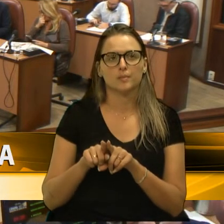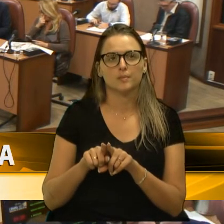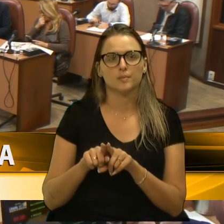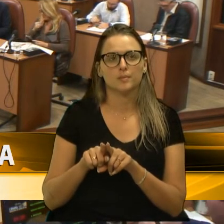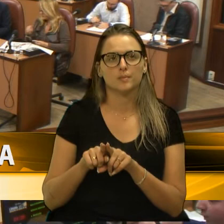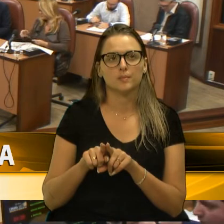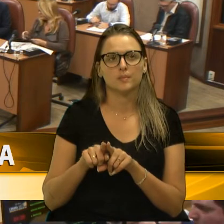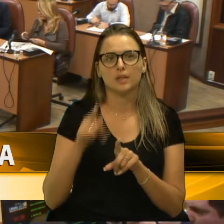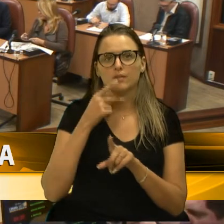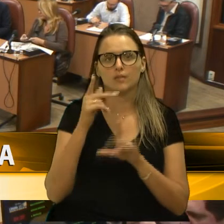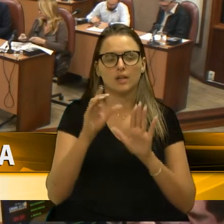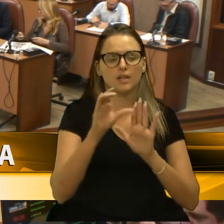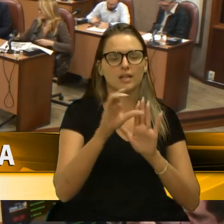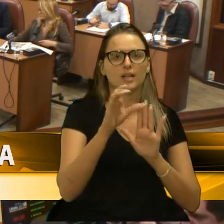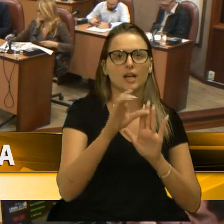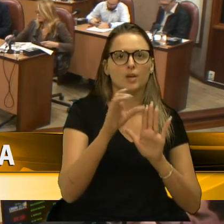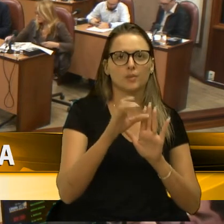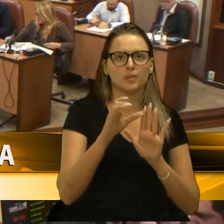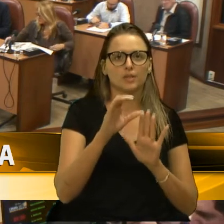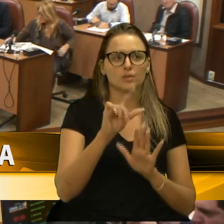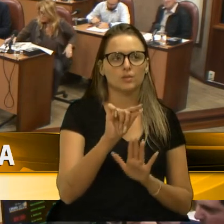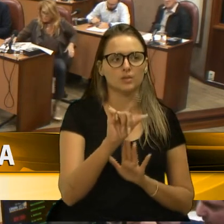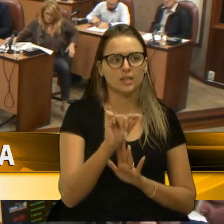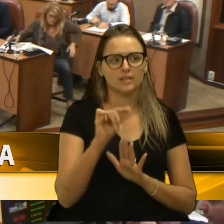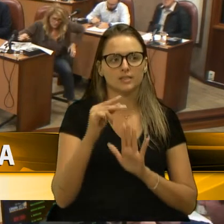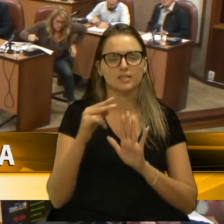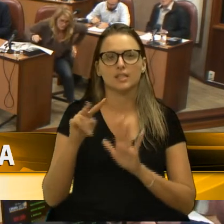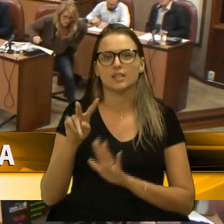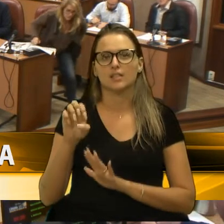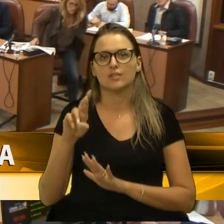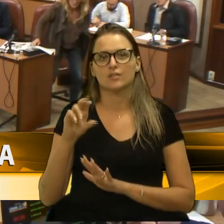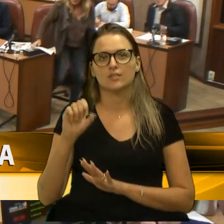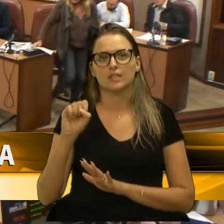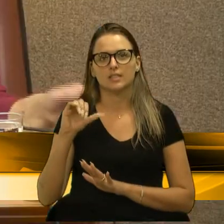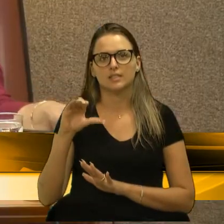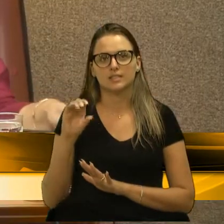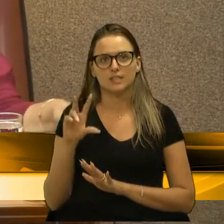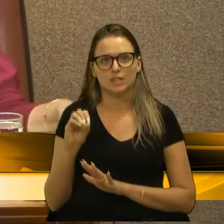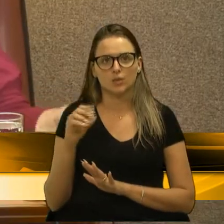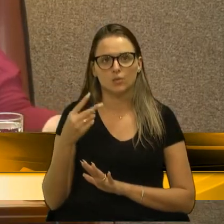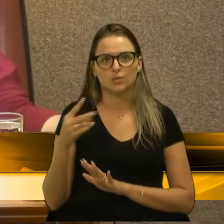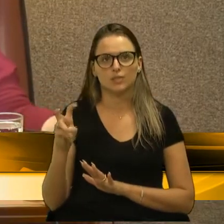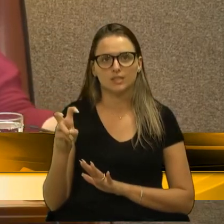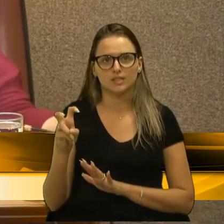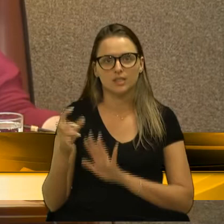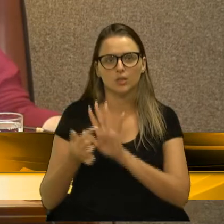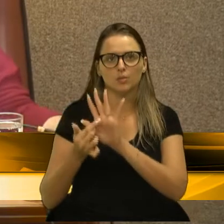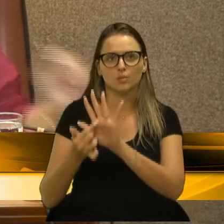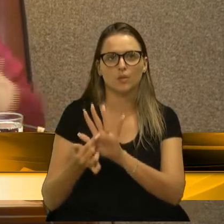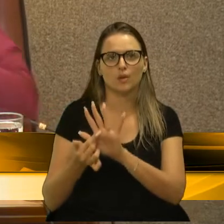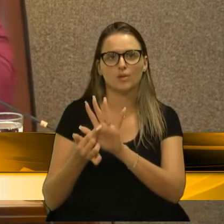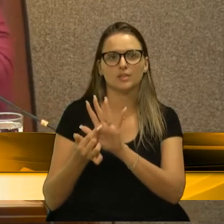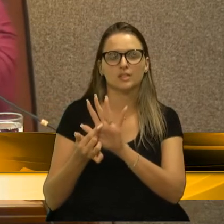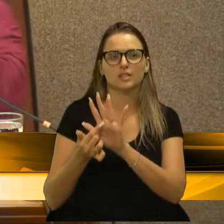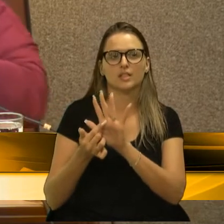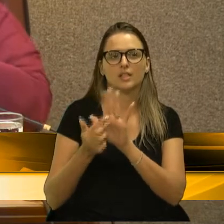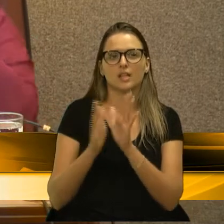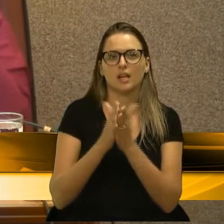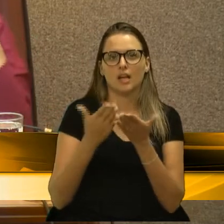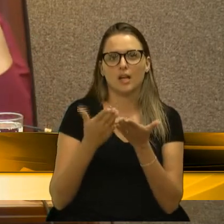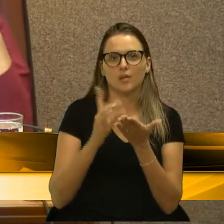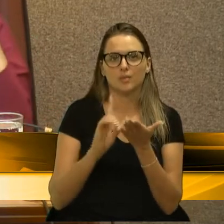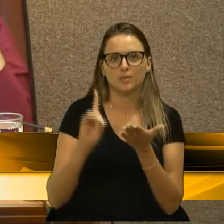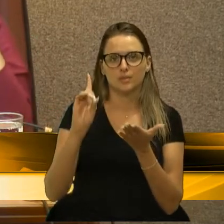no capítulo 10, mas além do versículo 33, aqui no versículo 25, aonde a